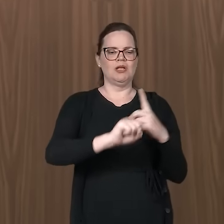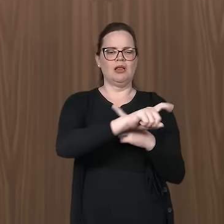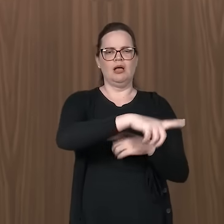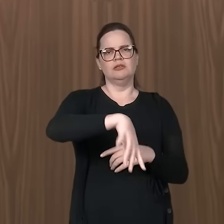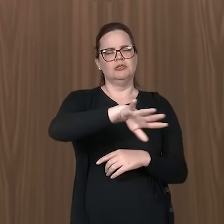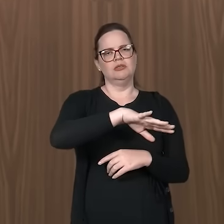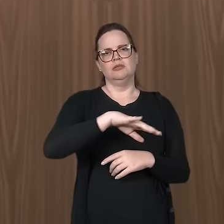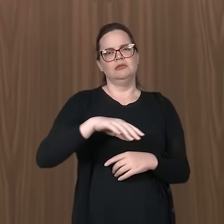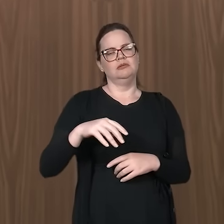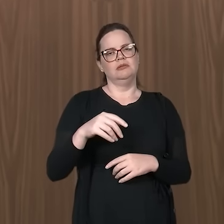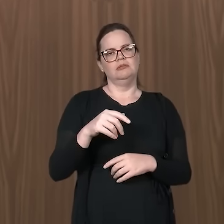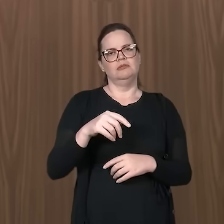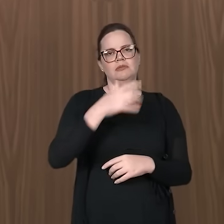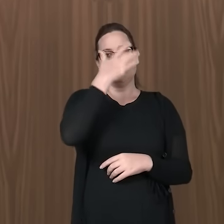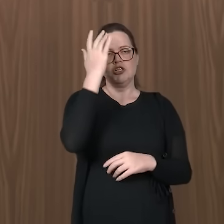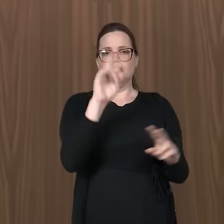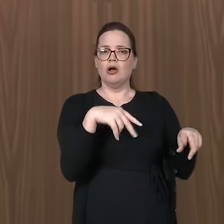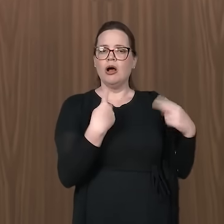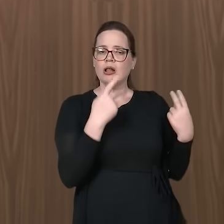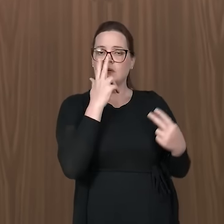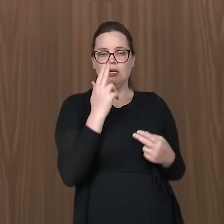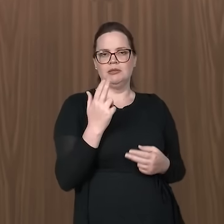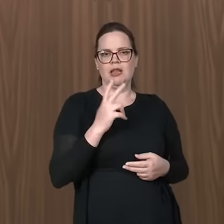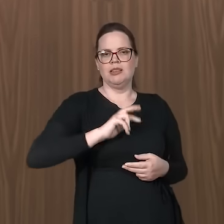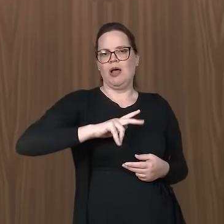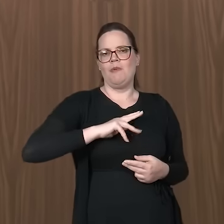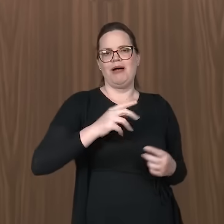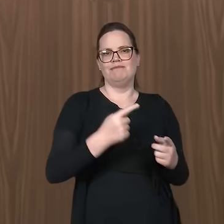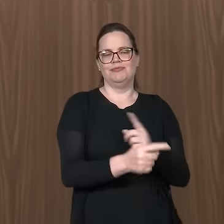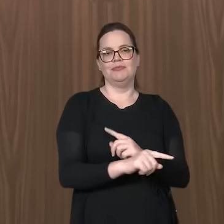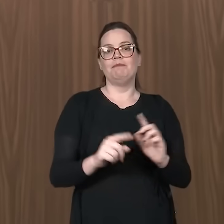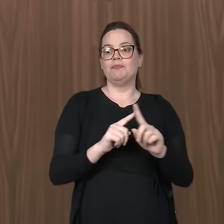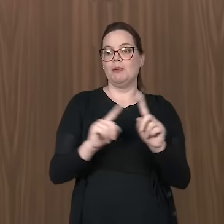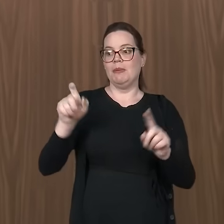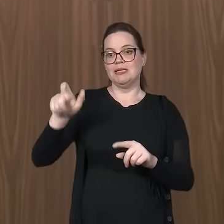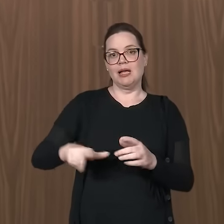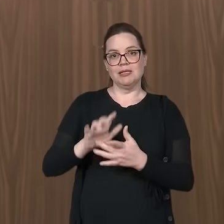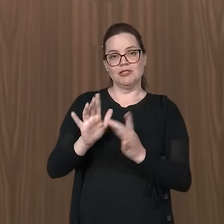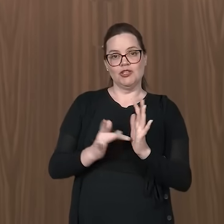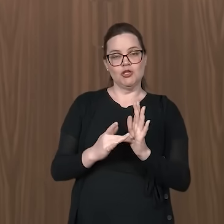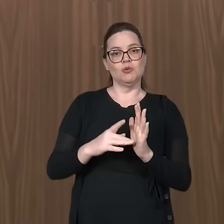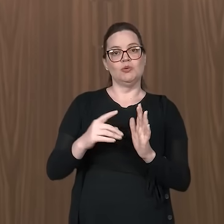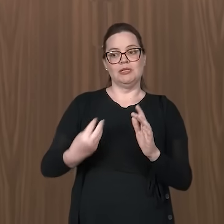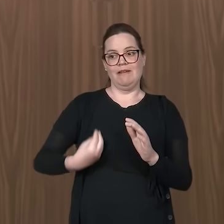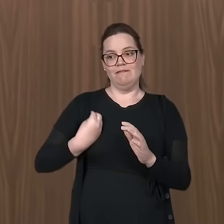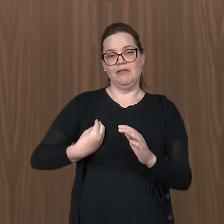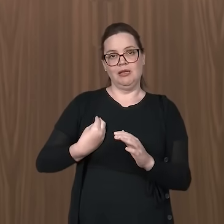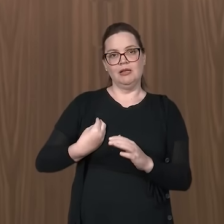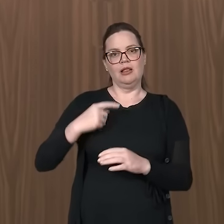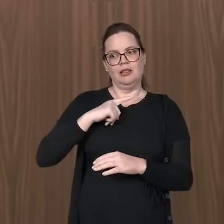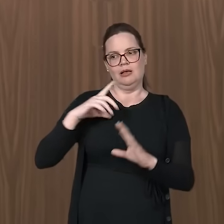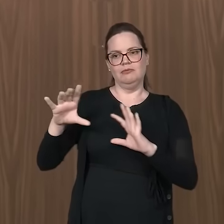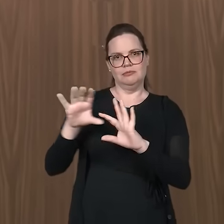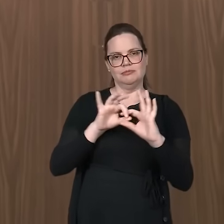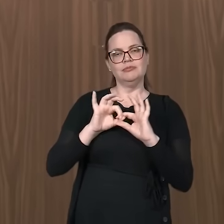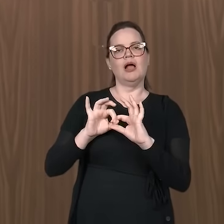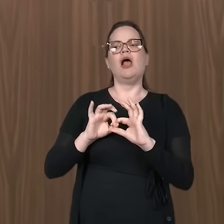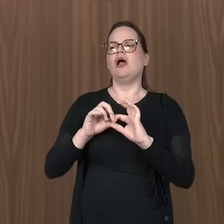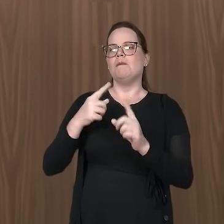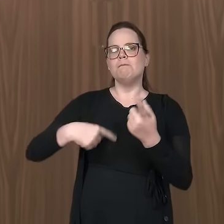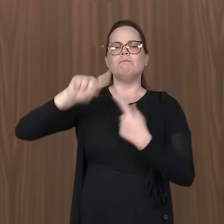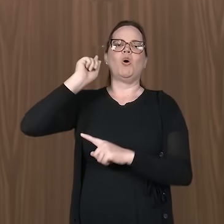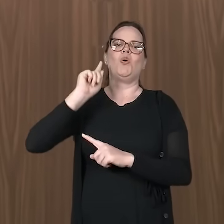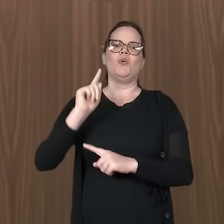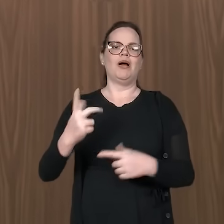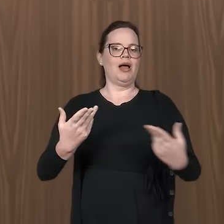de seriedades, como daquela mulher também não era, mas a partir do Senhor Jesus a vida dela mudou, a partir do Senhor Jesus a nossa vida mudou, e